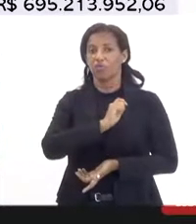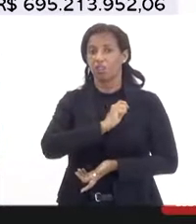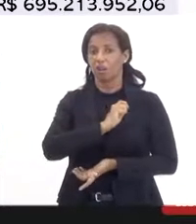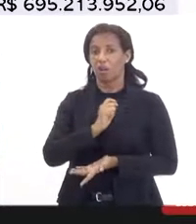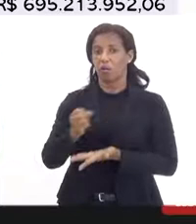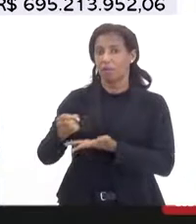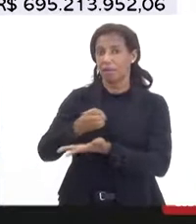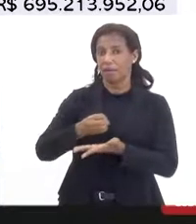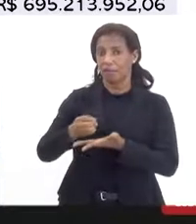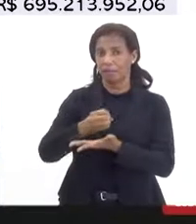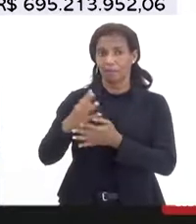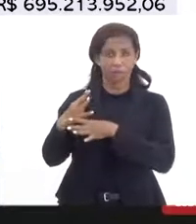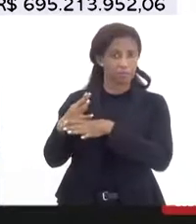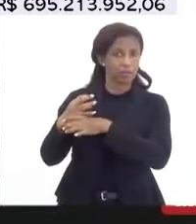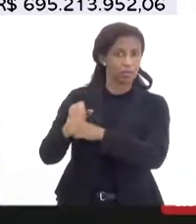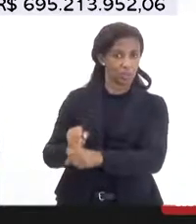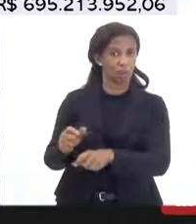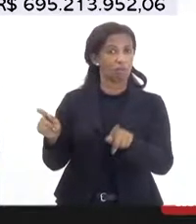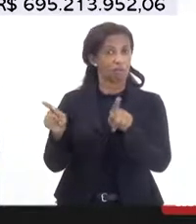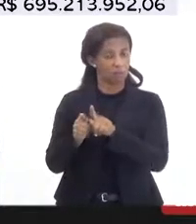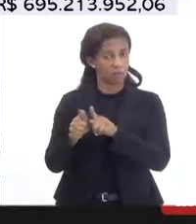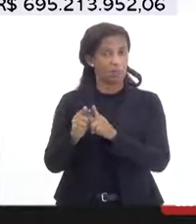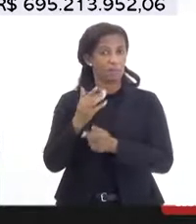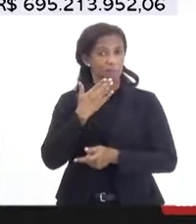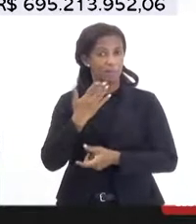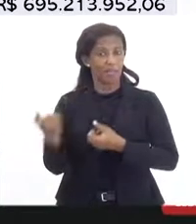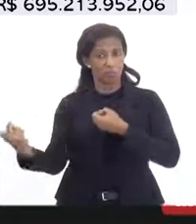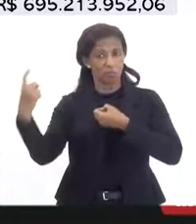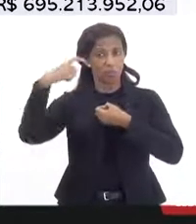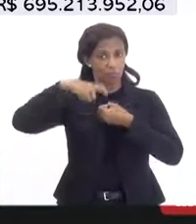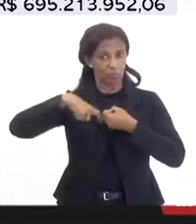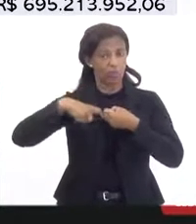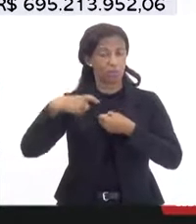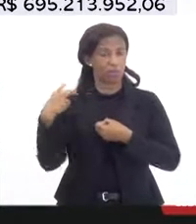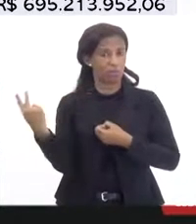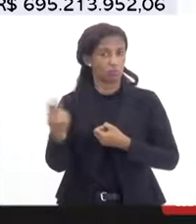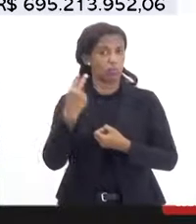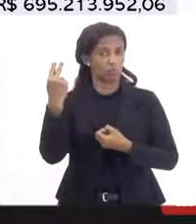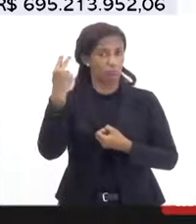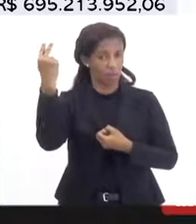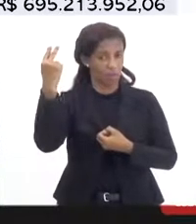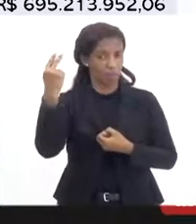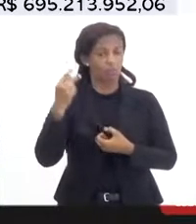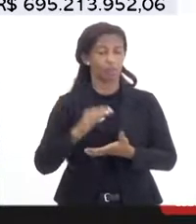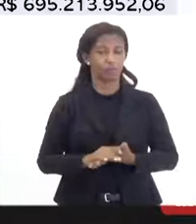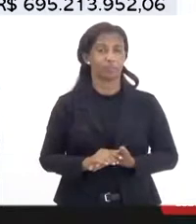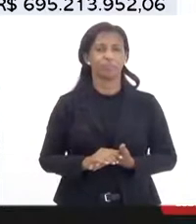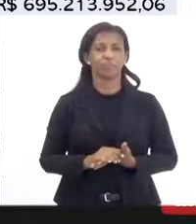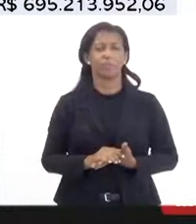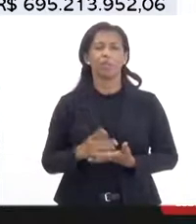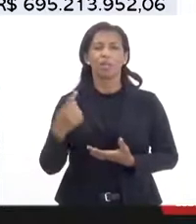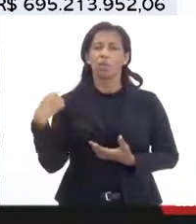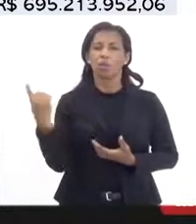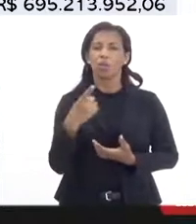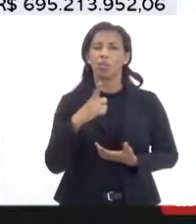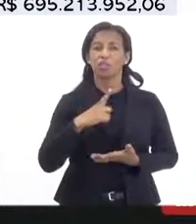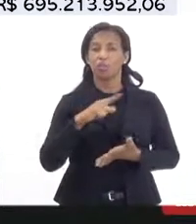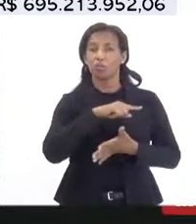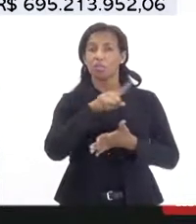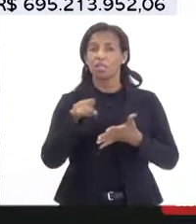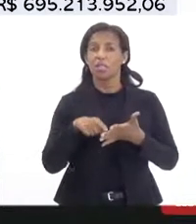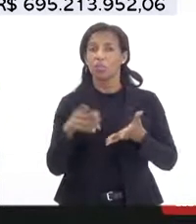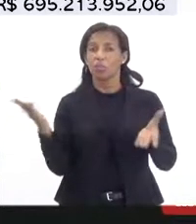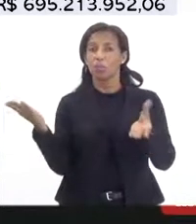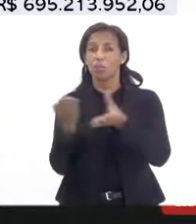cálculo, também exige o estorno do crédito proporcional. Nós vamos abordar mais à frente essas teses. Nós temos 5 processos